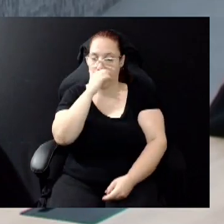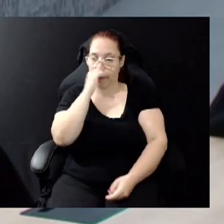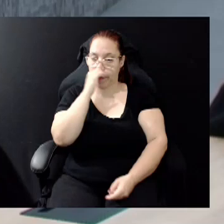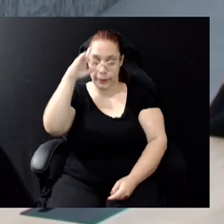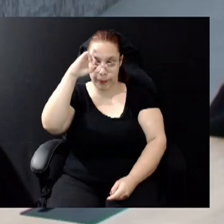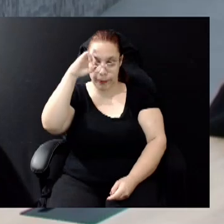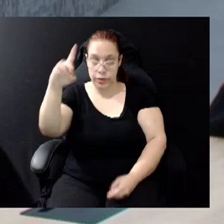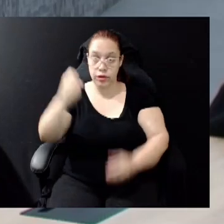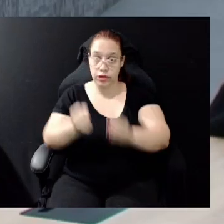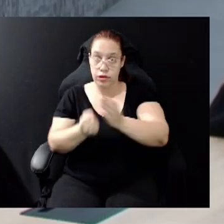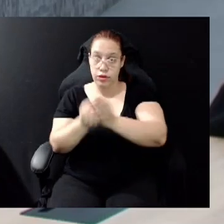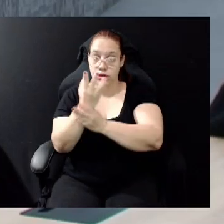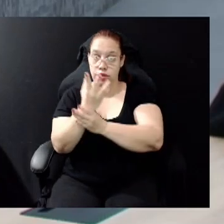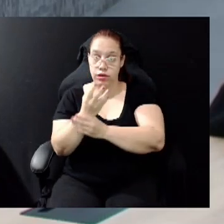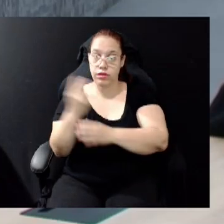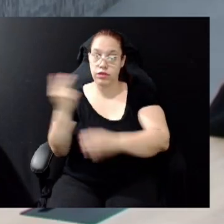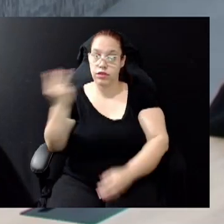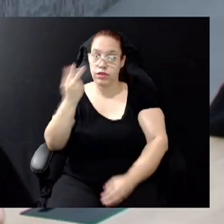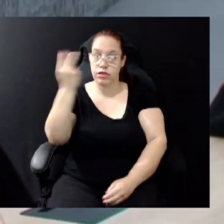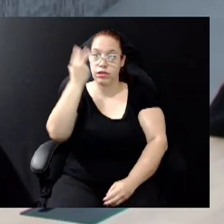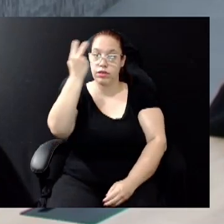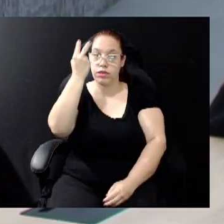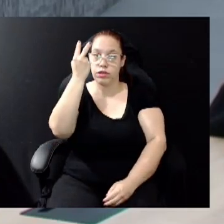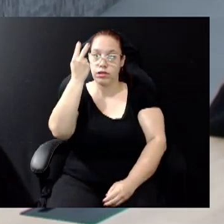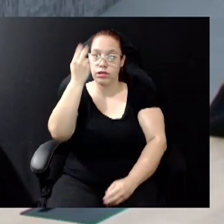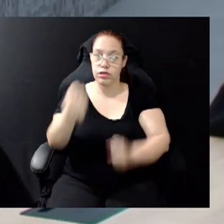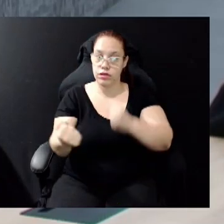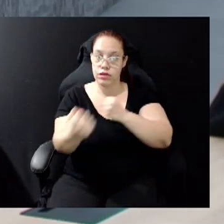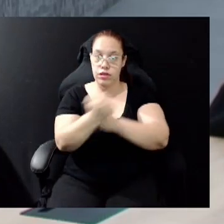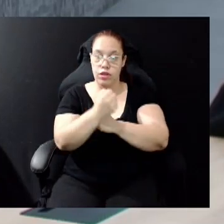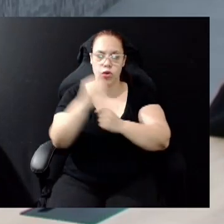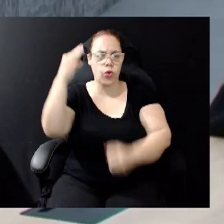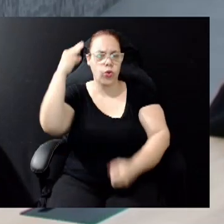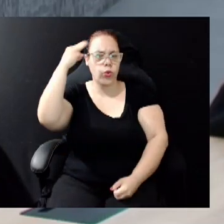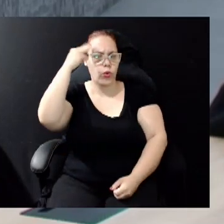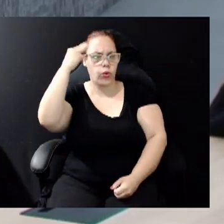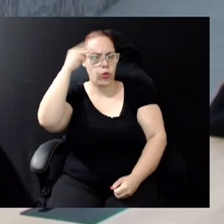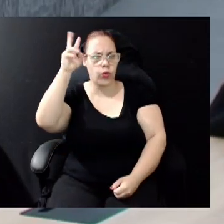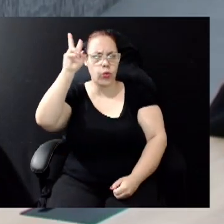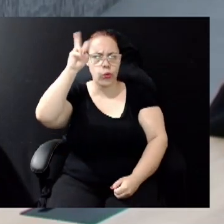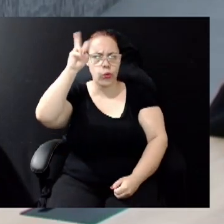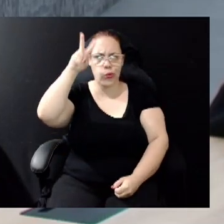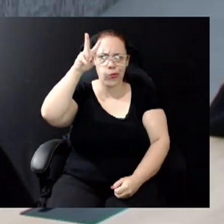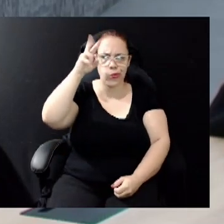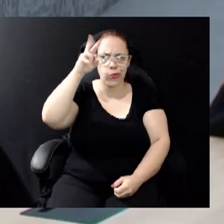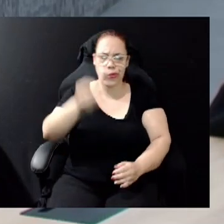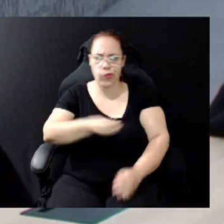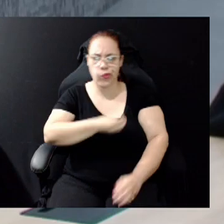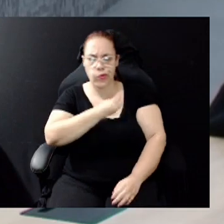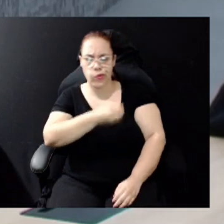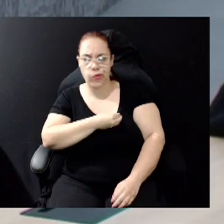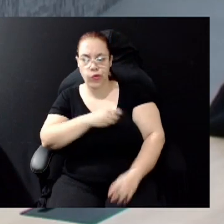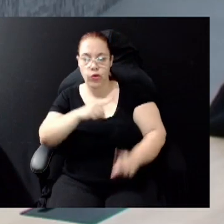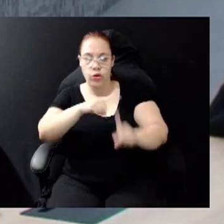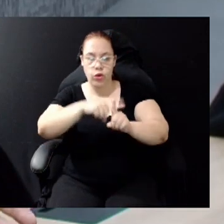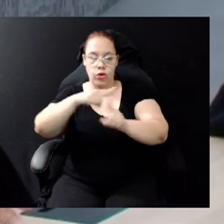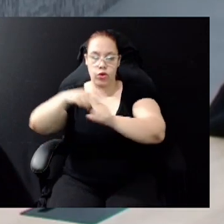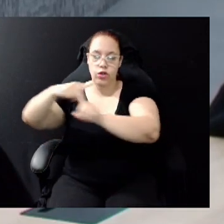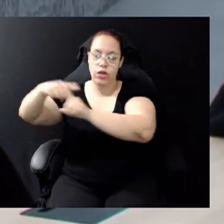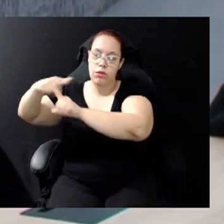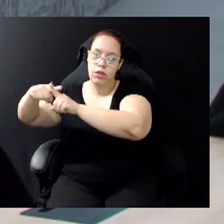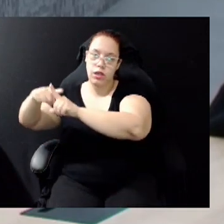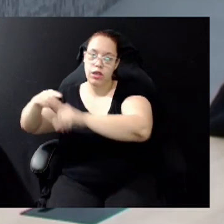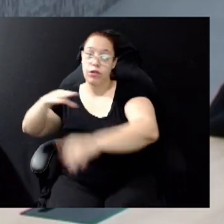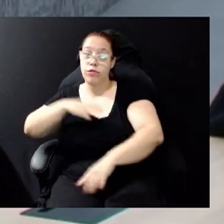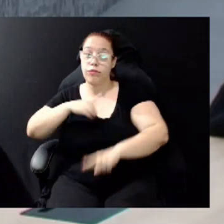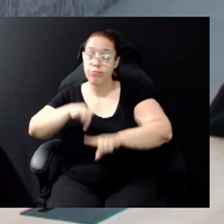criada para valorizar e preservar memórias históricas presentes nos cemitérios da cidade. Mas isso